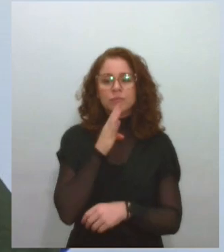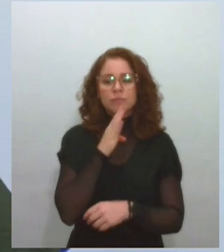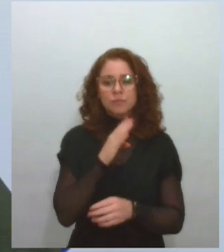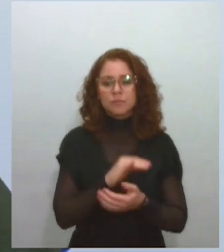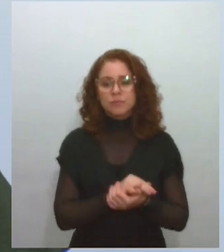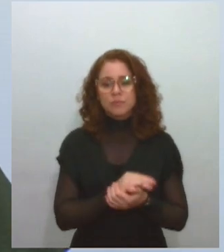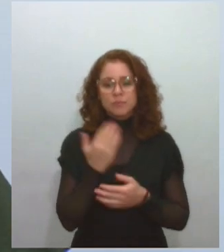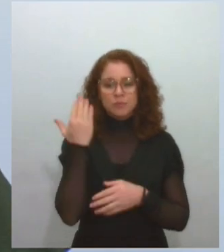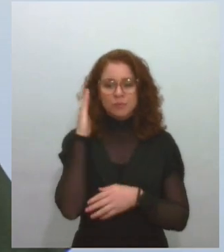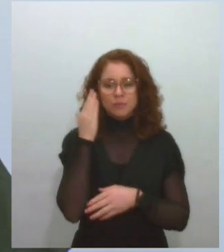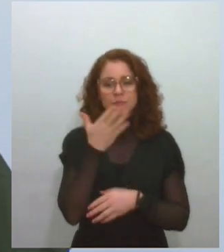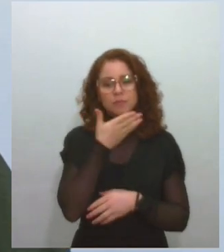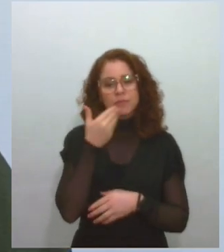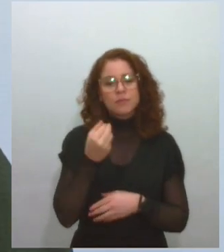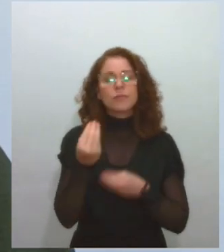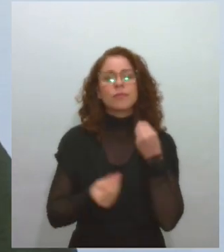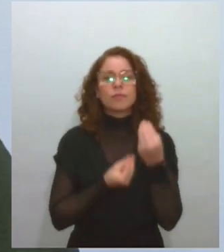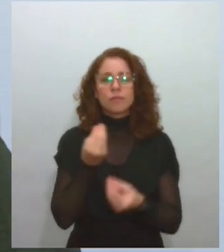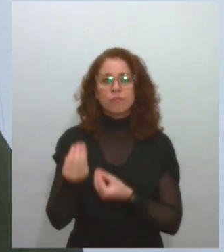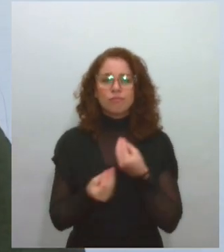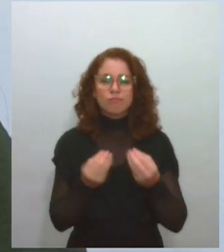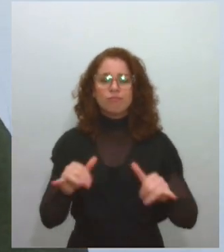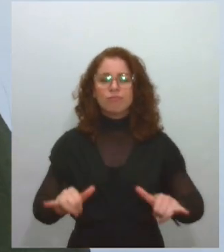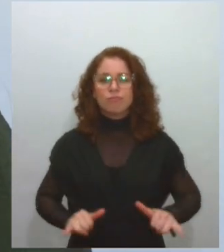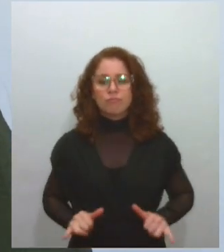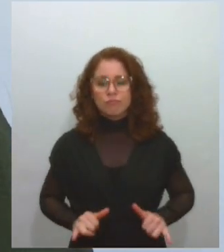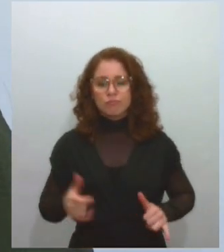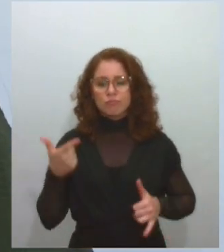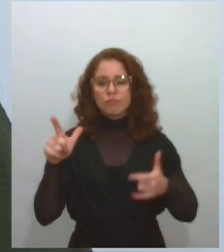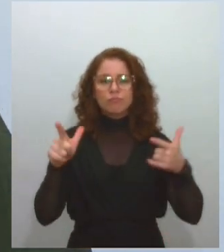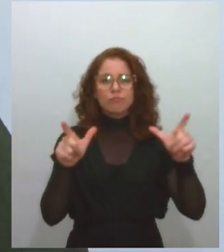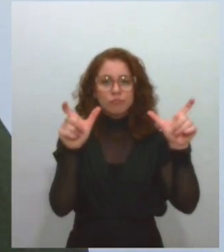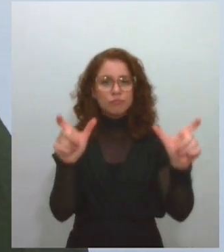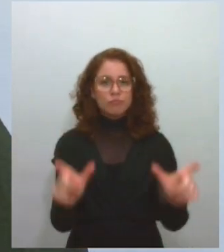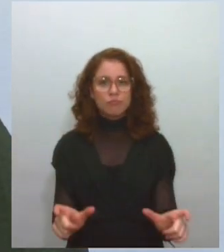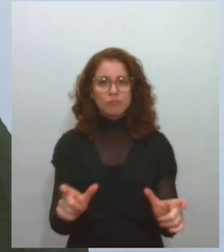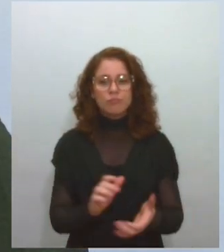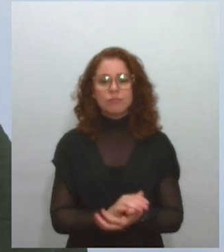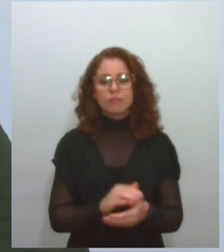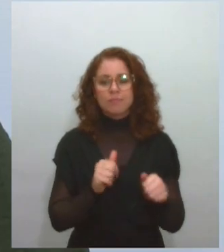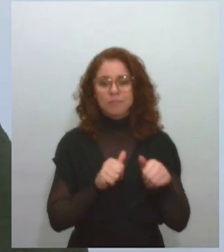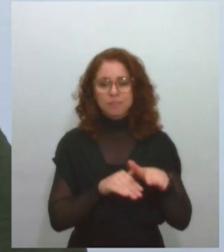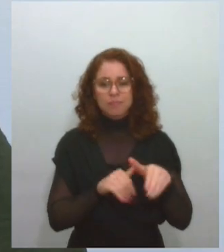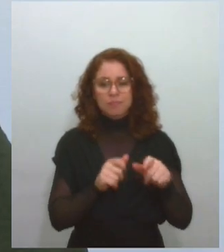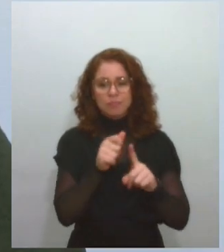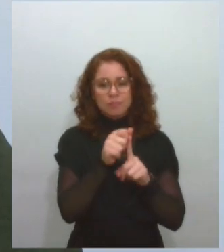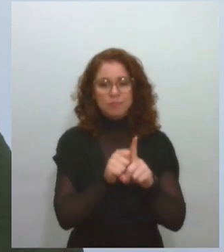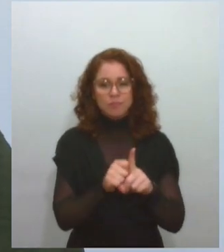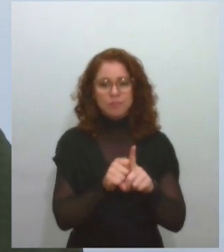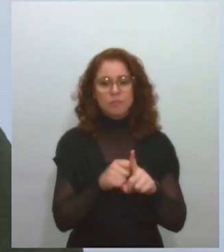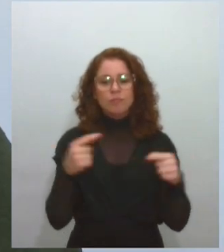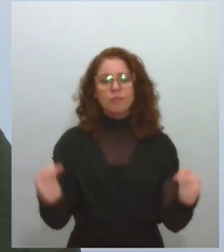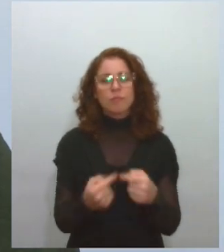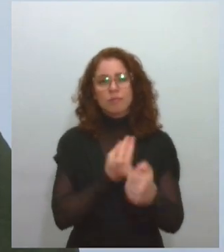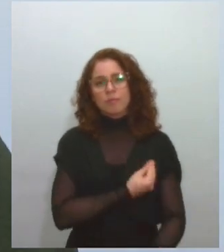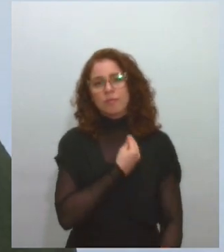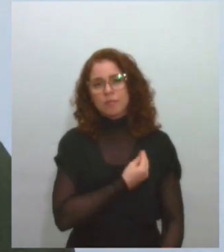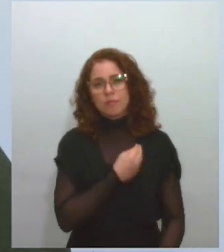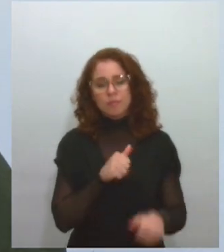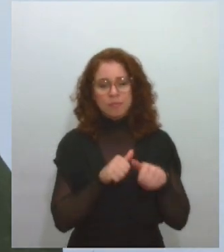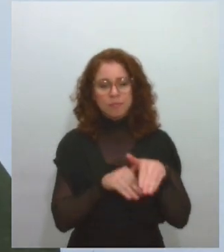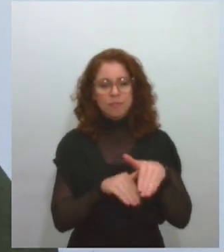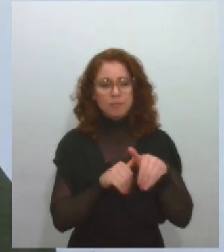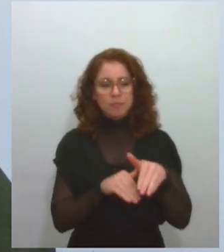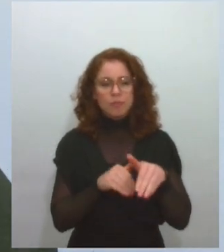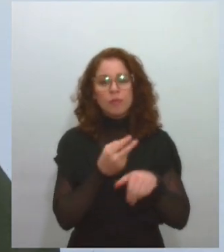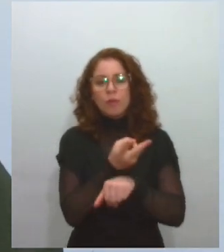melhor o sofrimento. Então, Setembro Amarelo é vida. né? Setembro Amarelo, a gente buscar essa